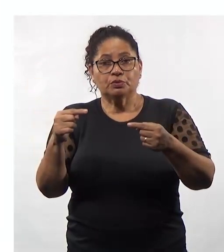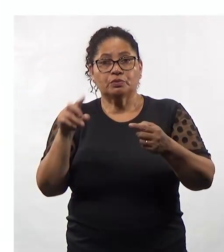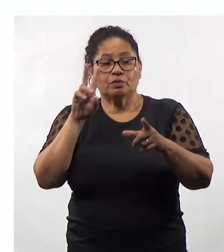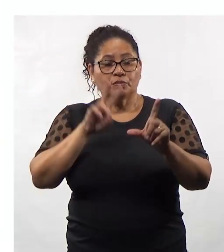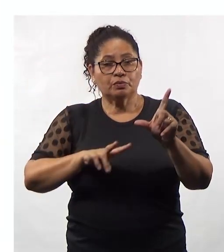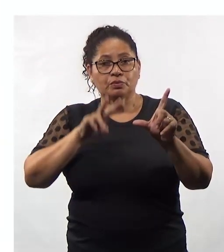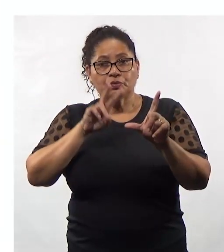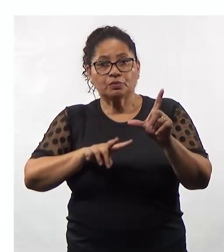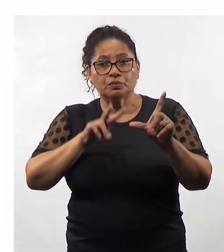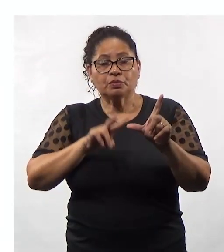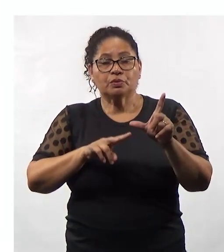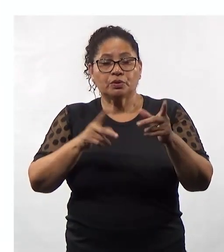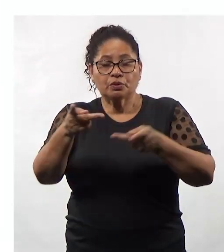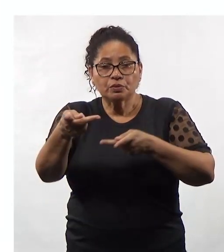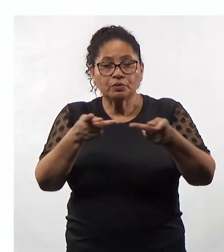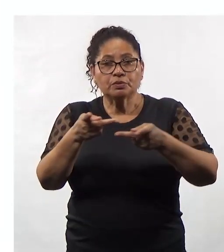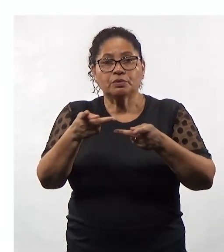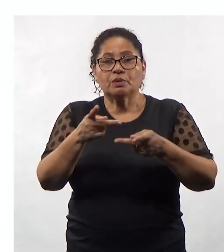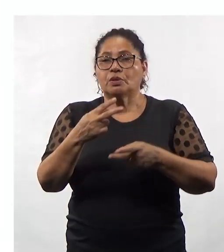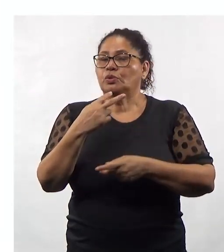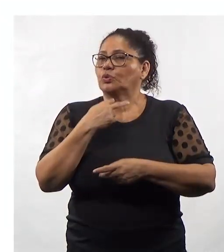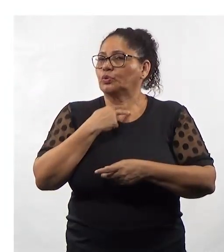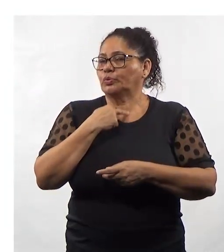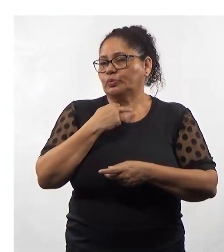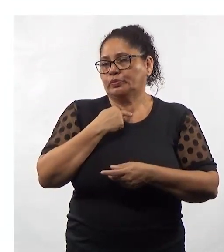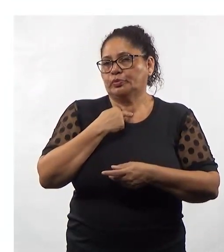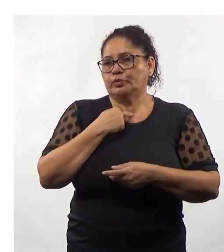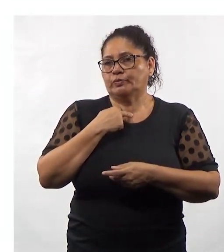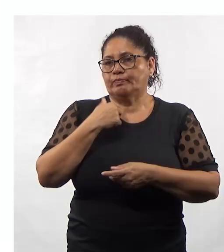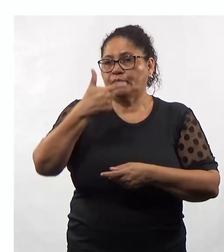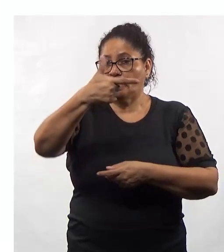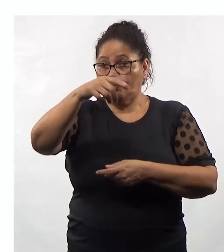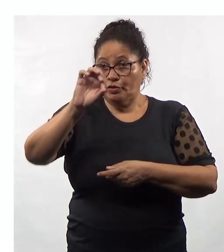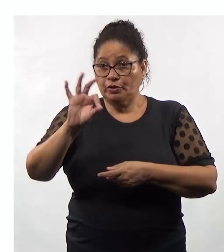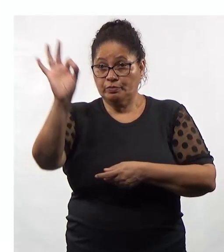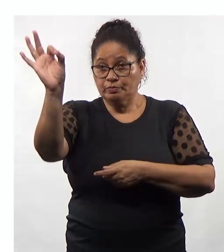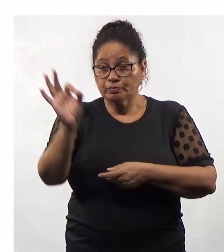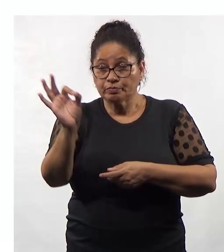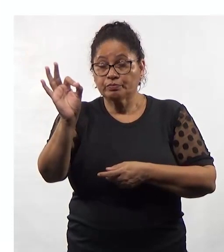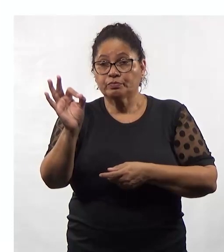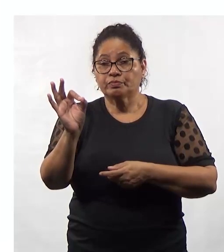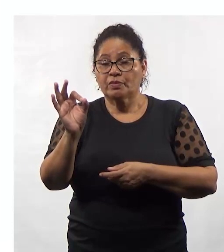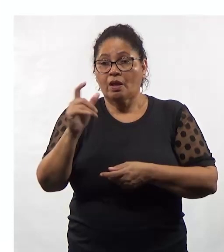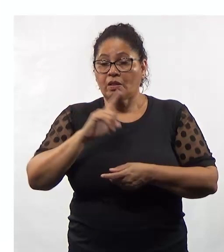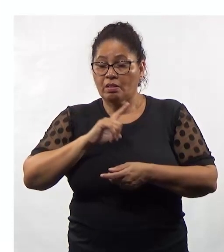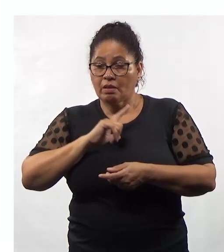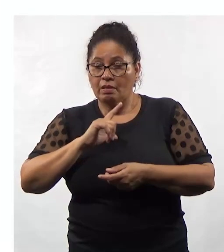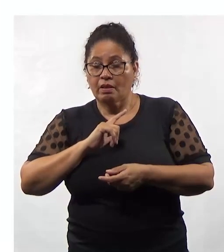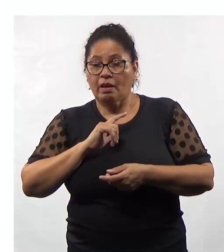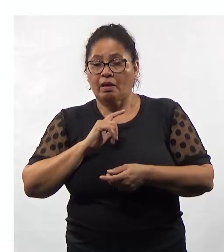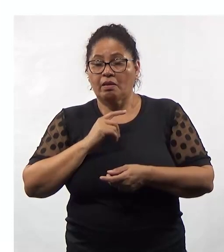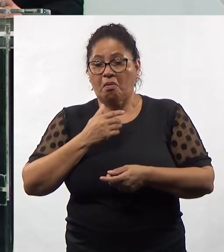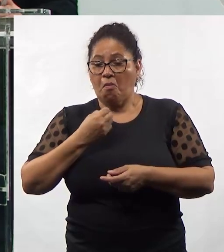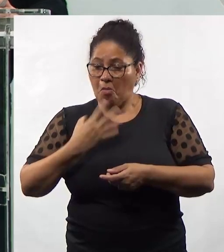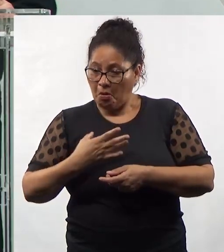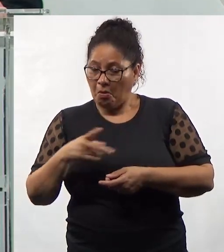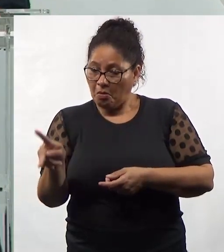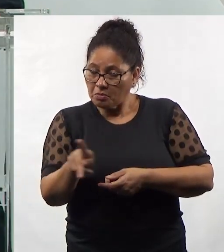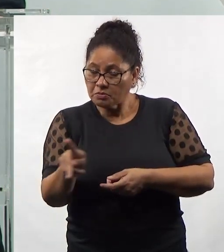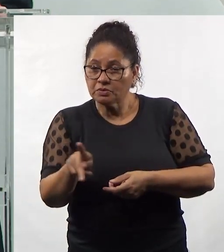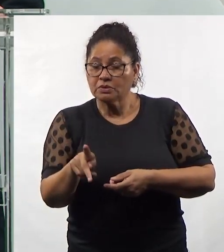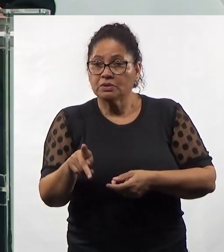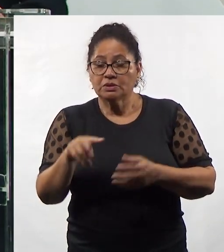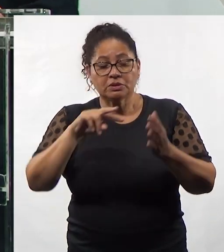eu vou ler um outro, que o projeto ele não pode consumir mais do que 20% do orçamento disponível. Beleza, professor.